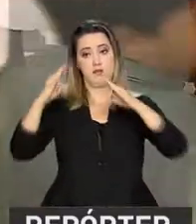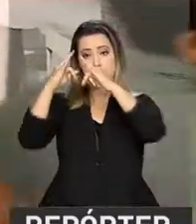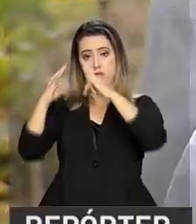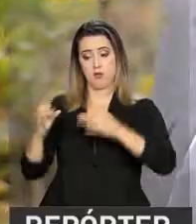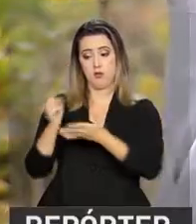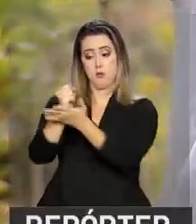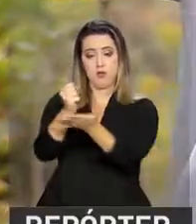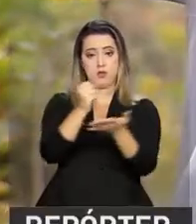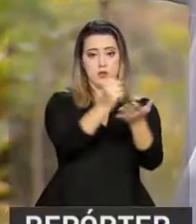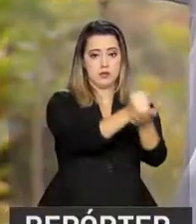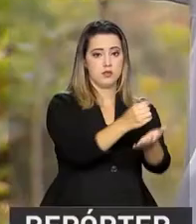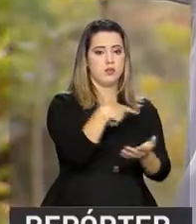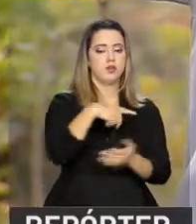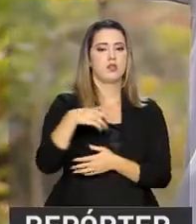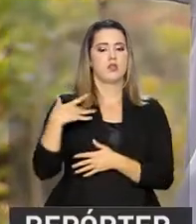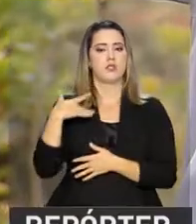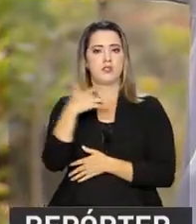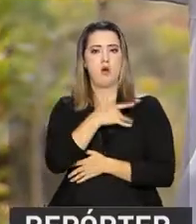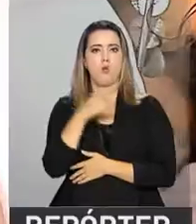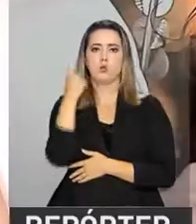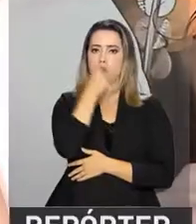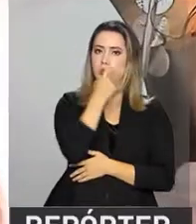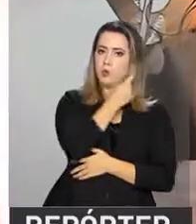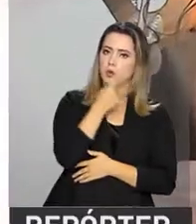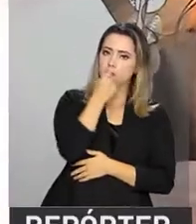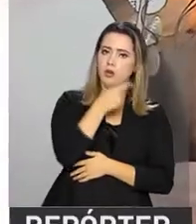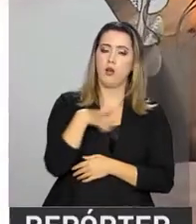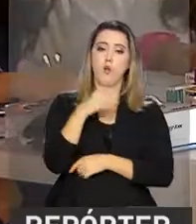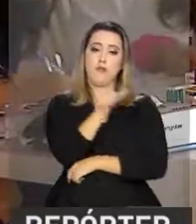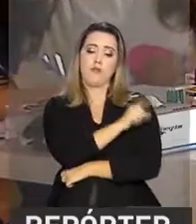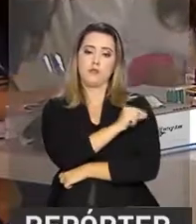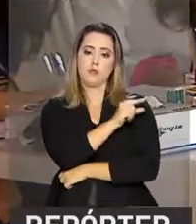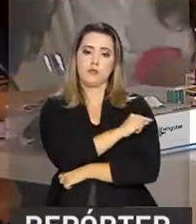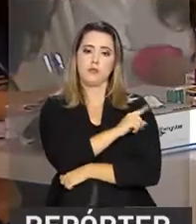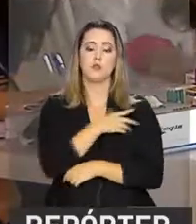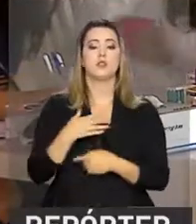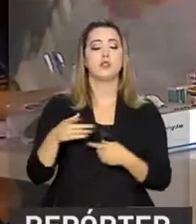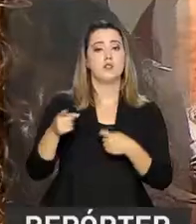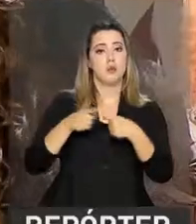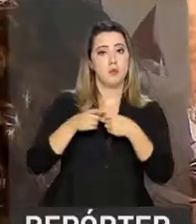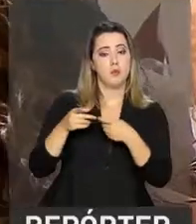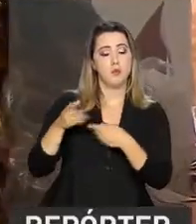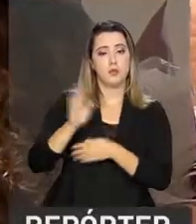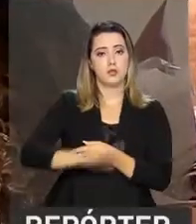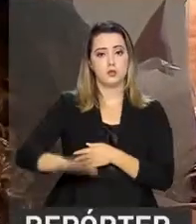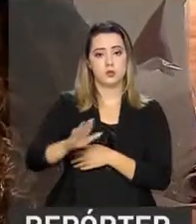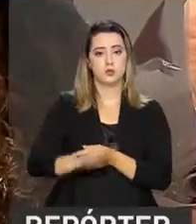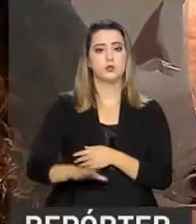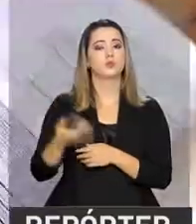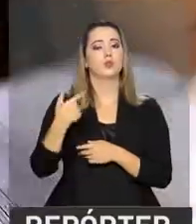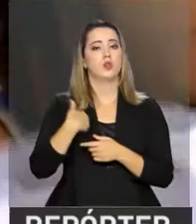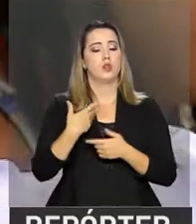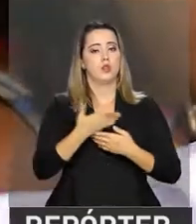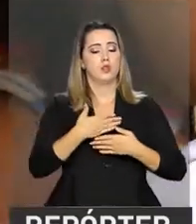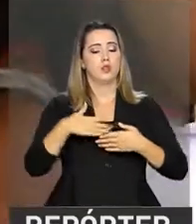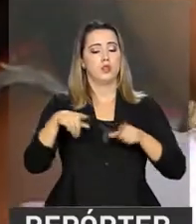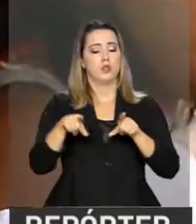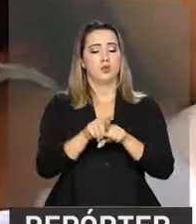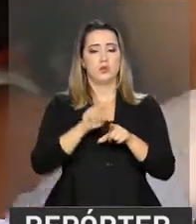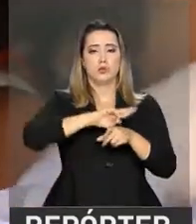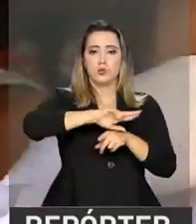atendimentos nas áreas de saúde bucal imunização pediatria nutrição e ginecologia as